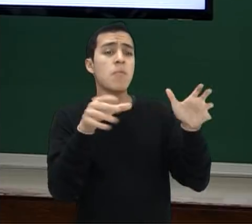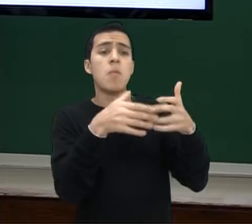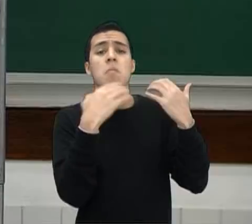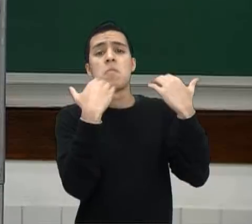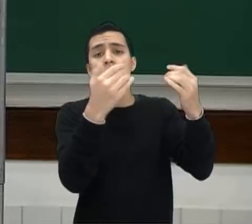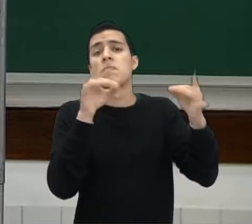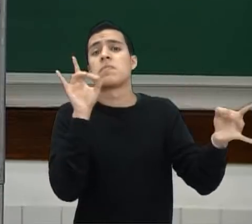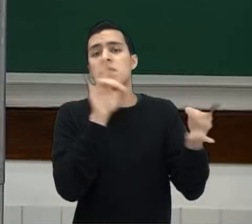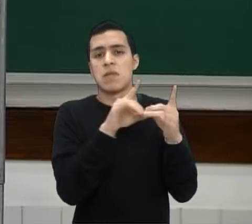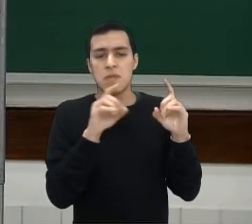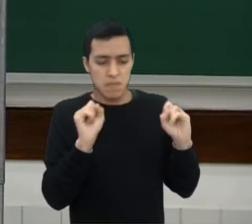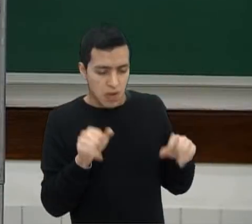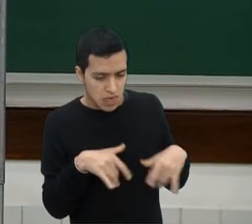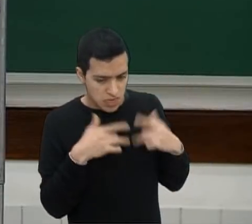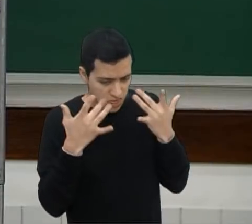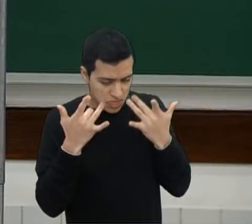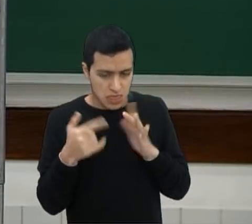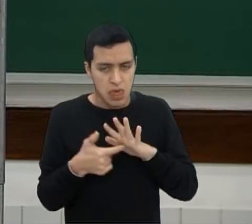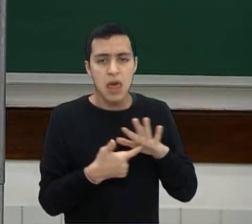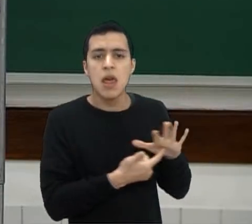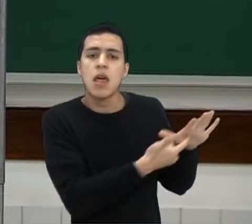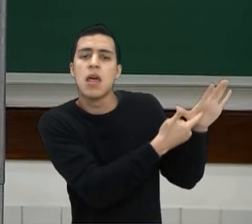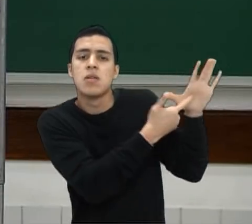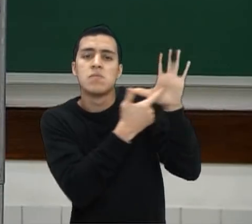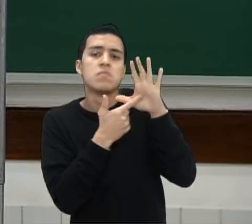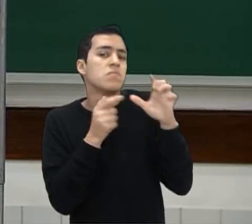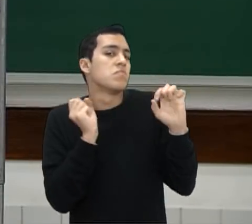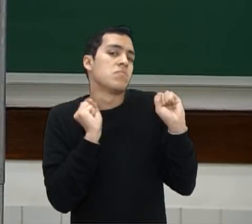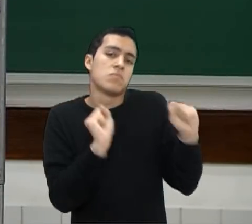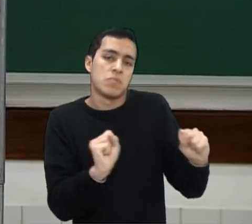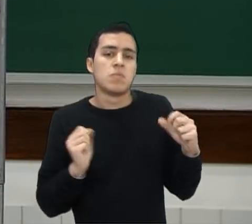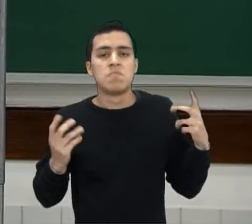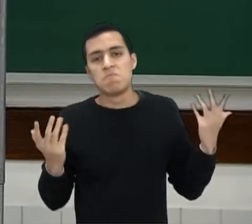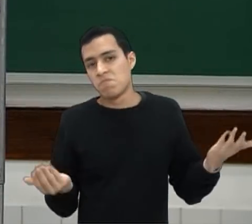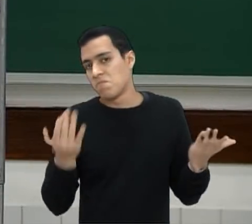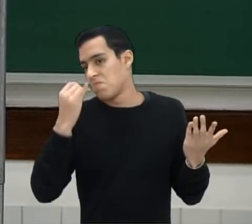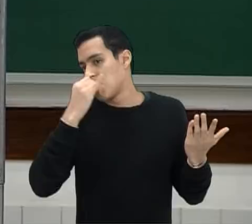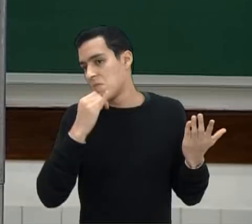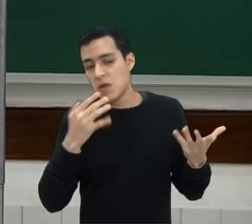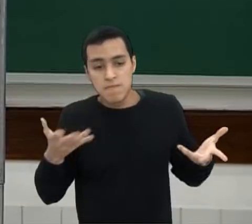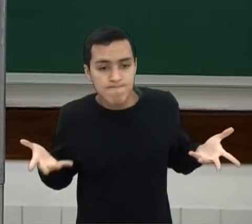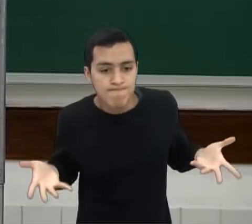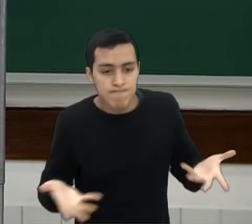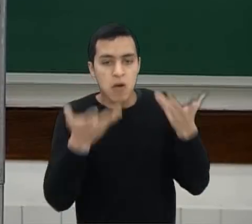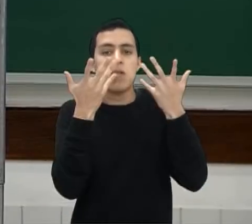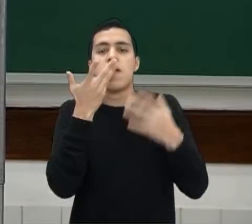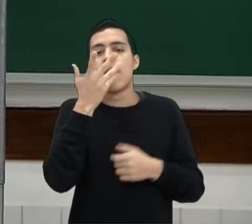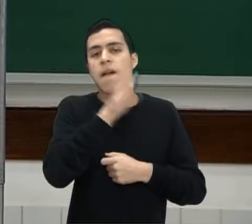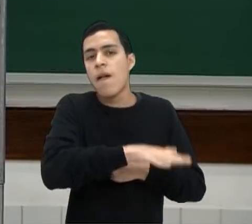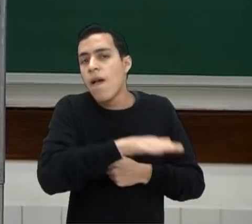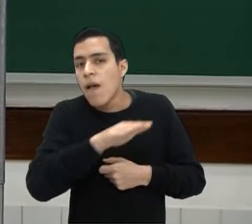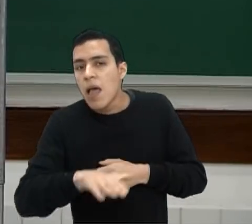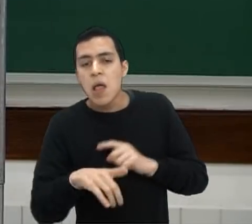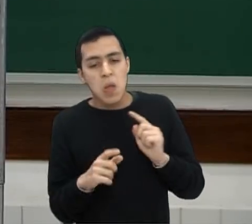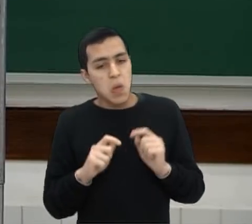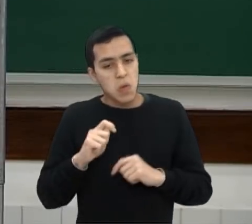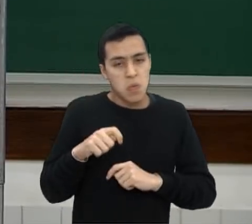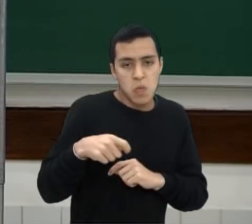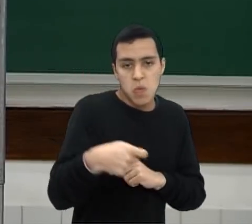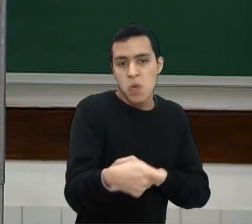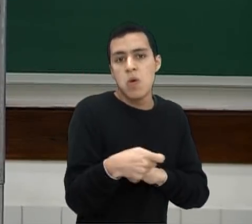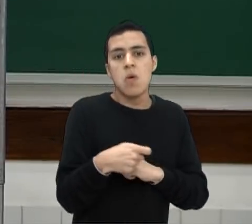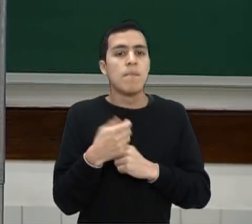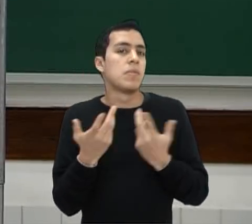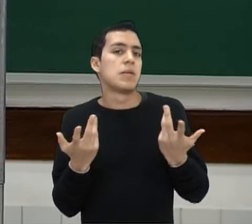uma encenação teatral utilizada para motivar as crianças, né, com relação